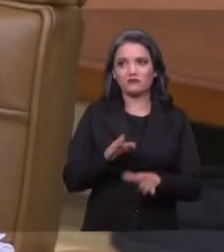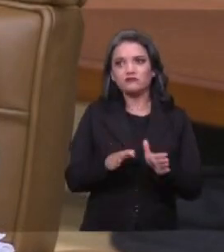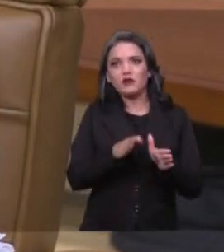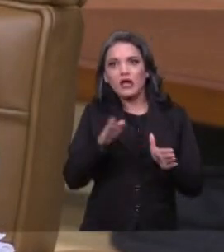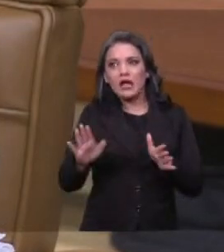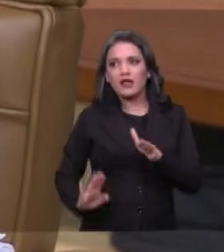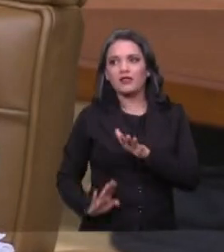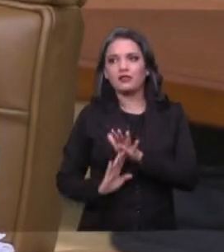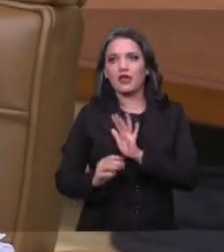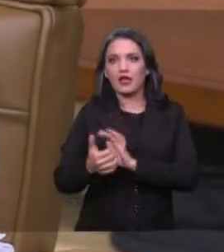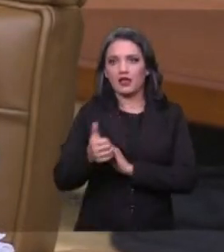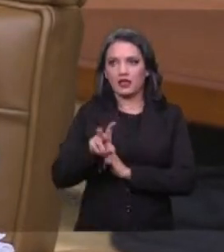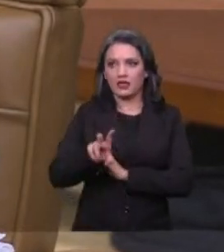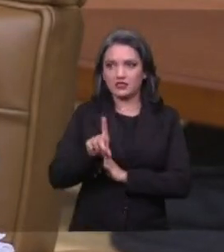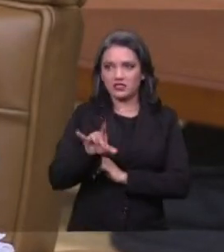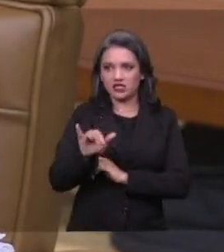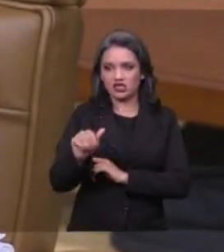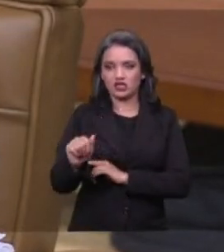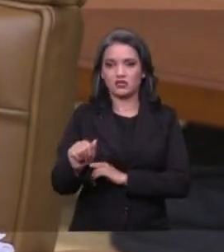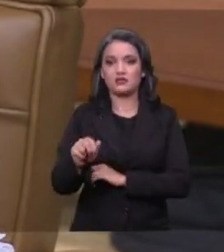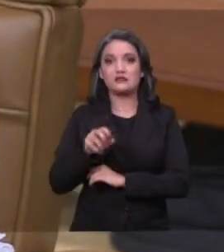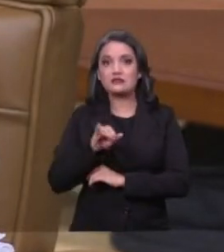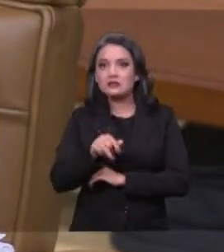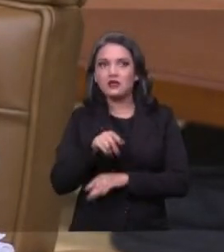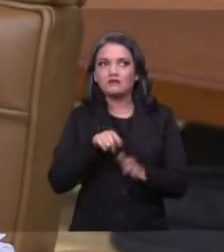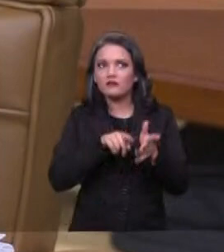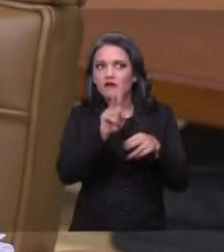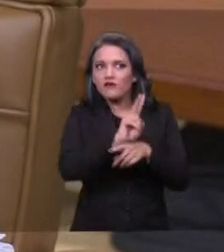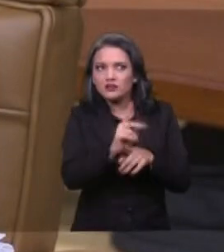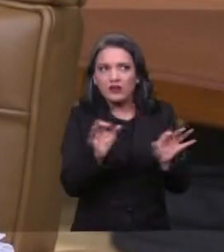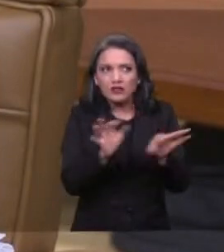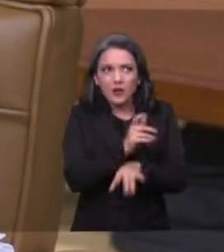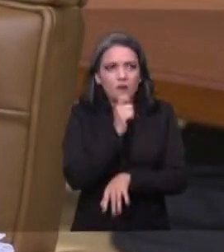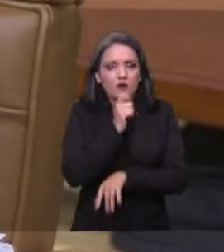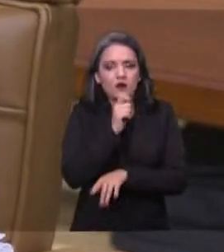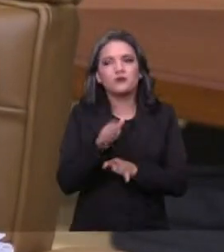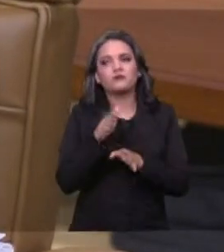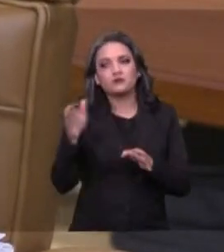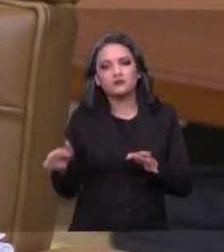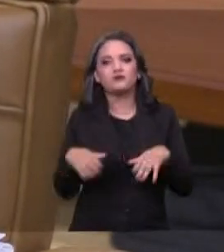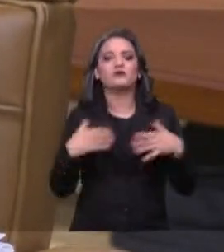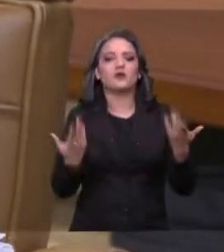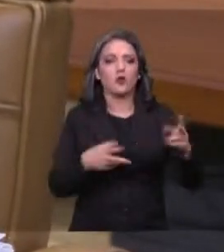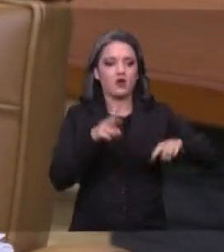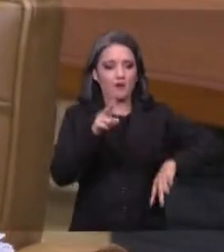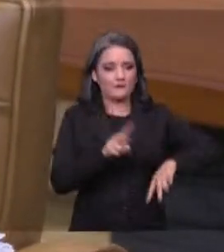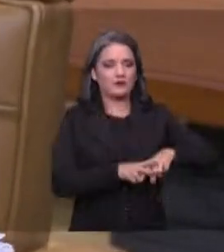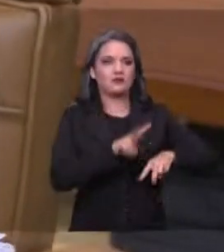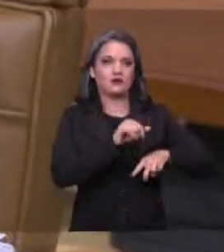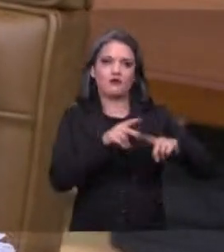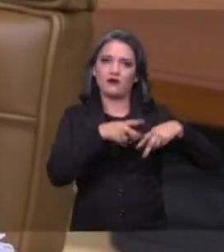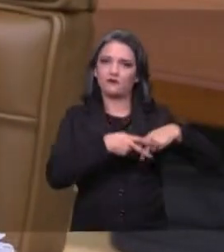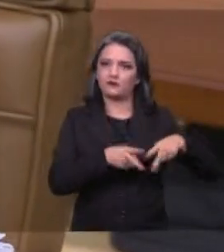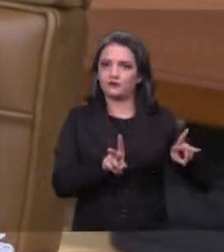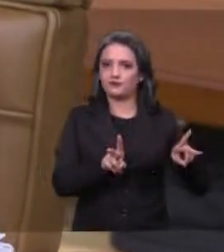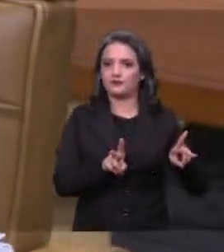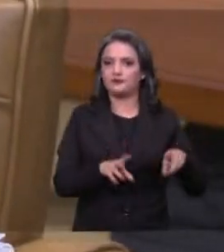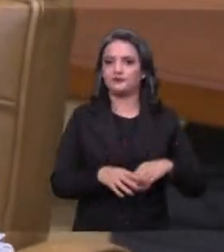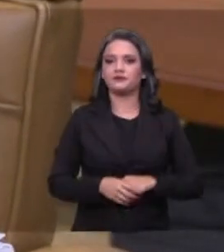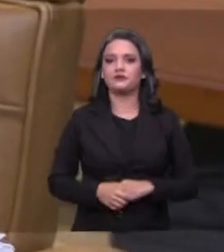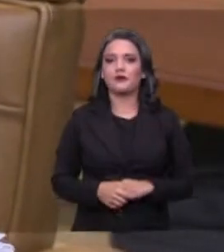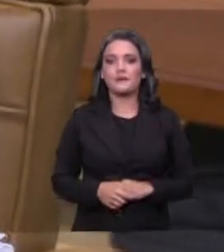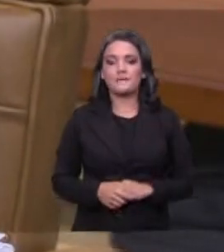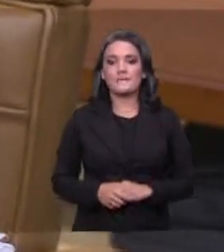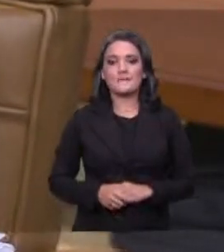15 dias, após o que, se ainda assim, a investigação não for concluída, a prisão será imediatamente relaxada. Obviamente, isso não